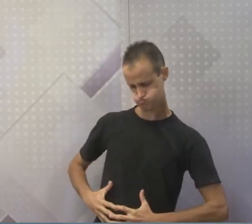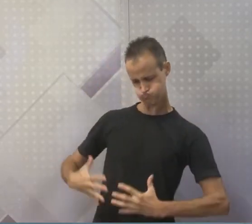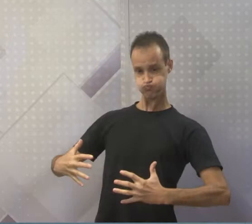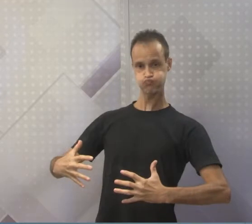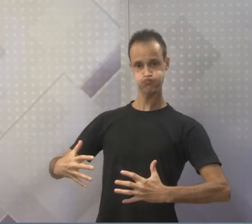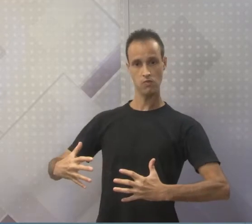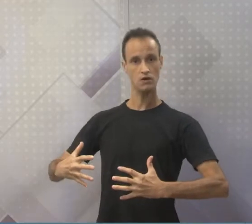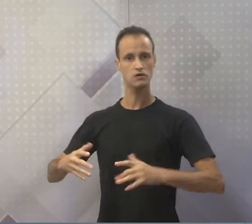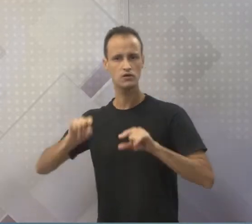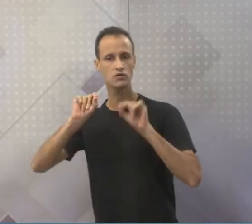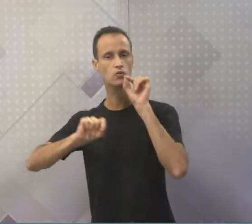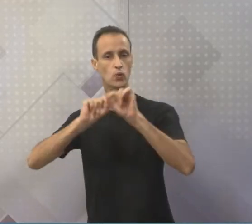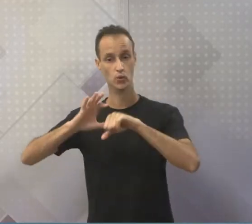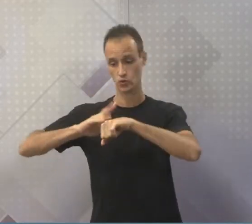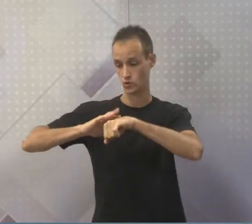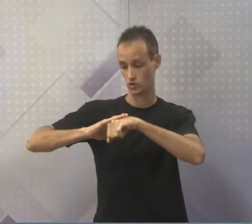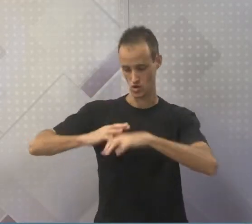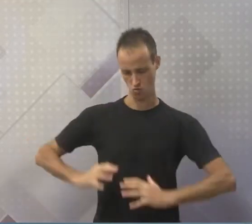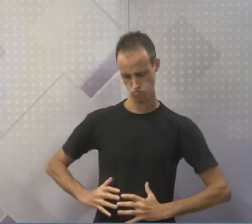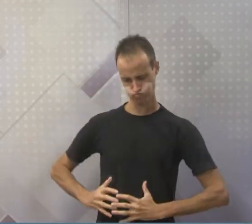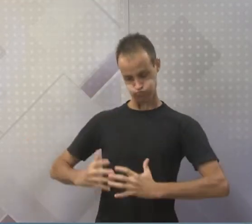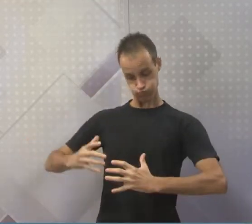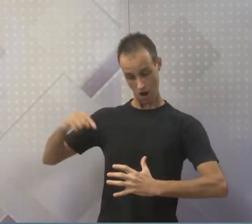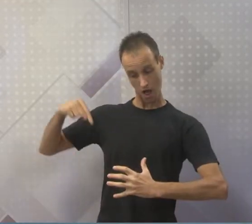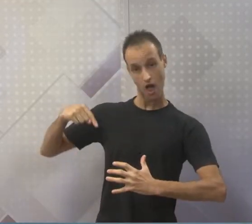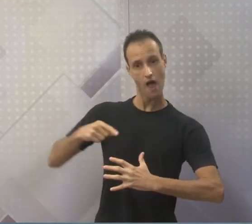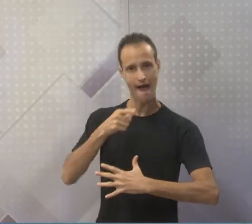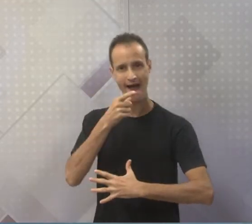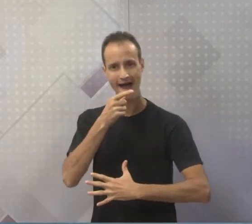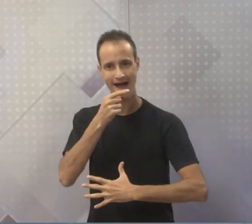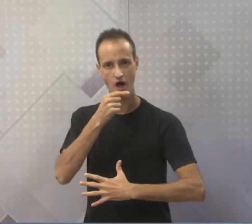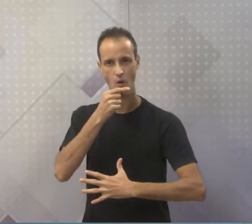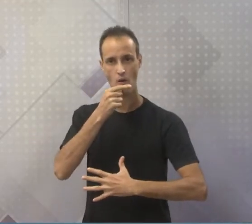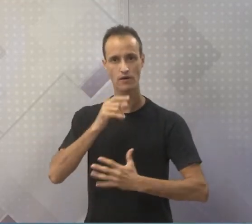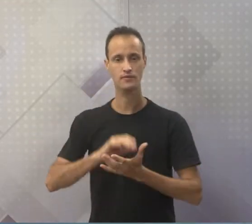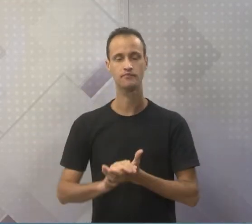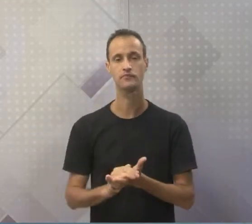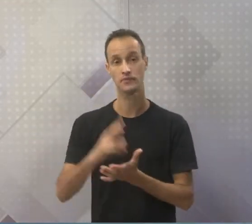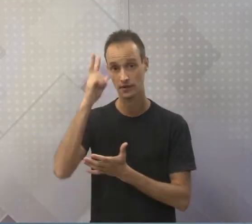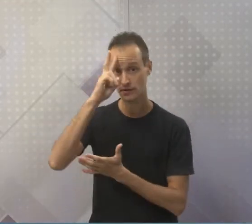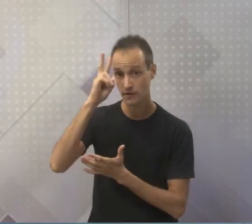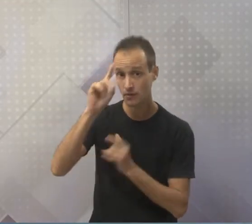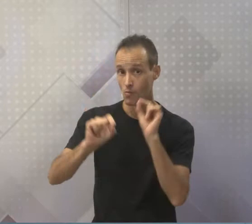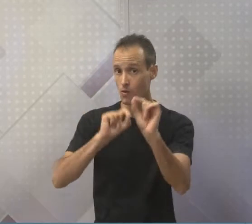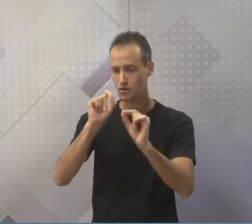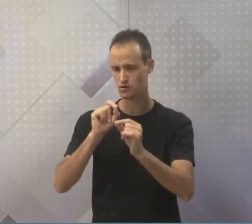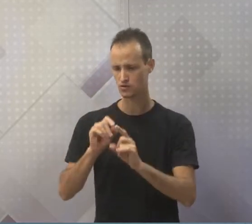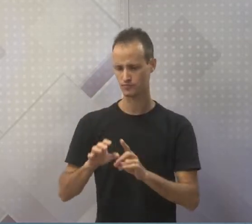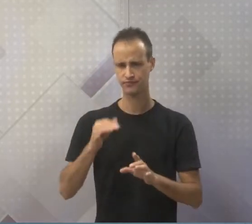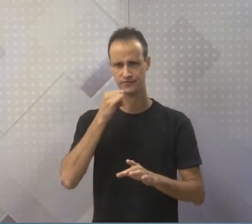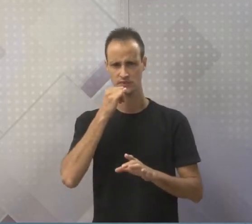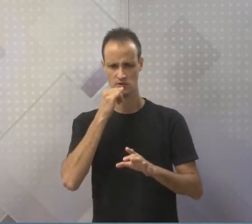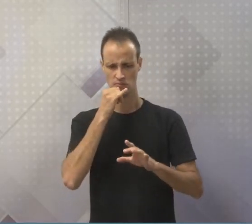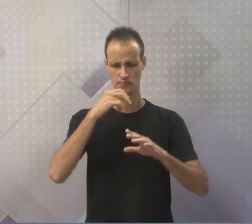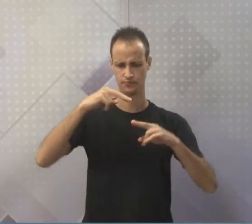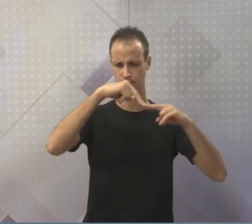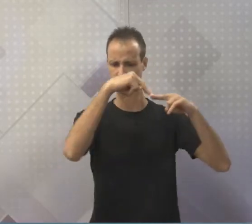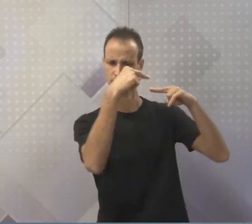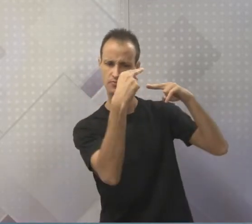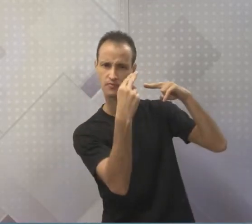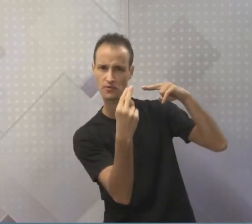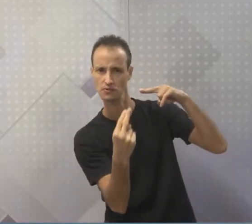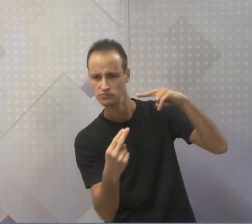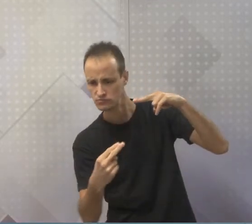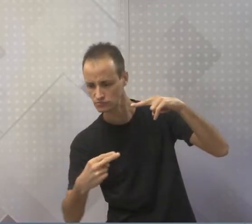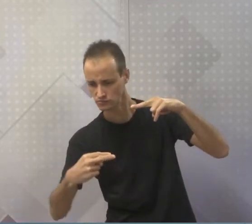crescida. Essa doença também é chamada de barriga d'água. Lembra disso? E essa doença, ela pega quando a gente toma banho, né, as